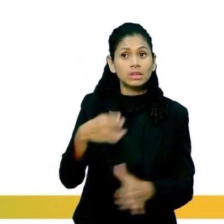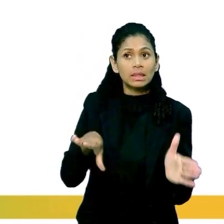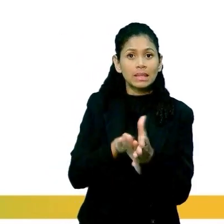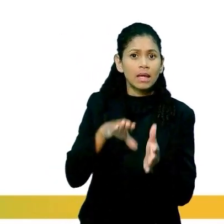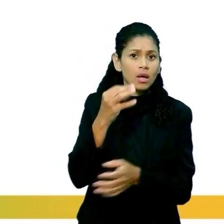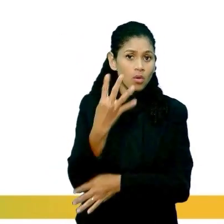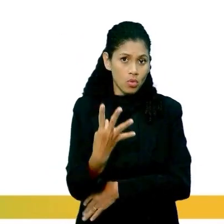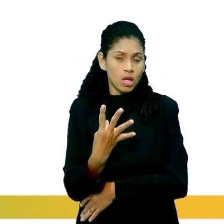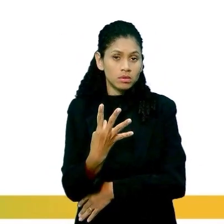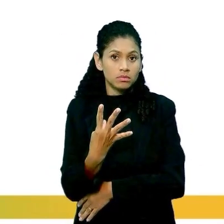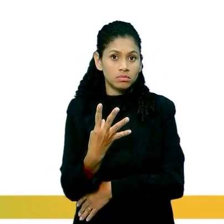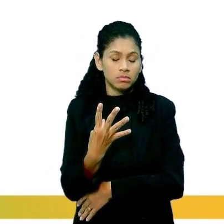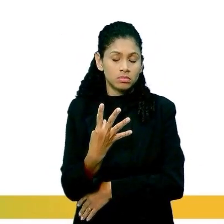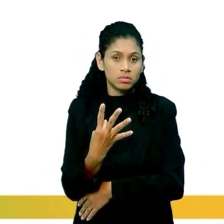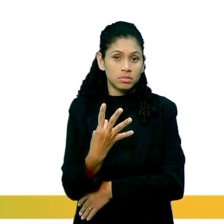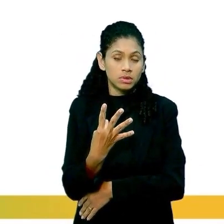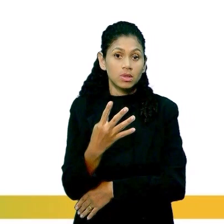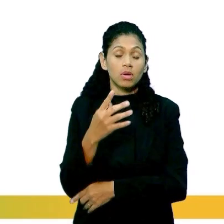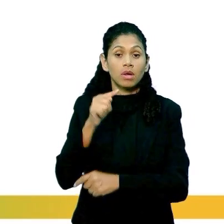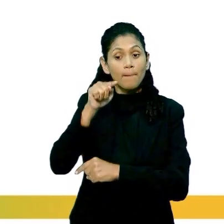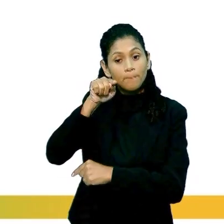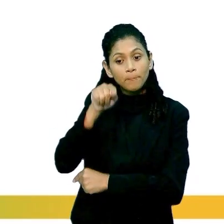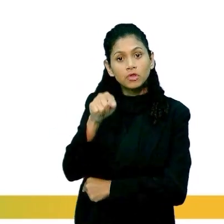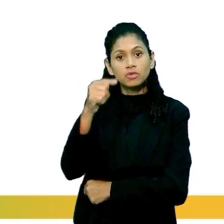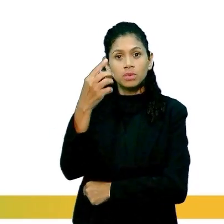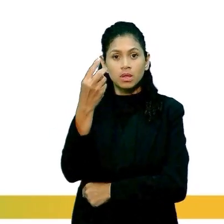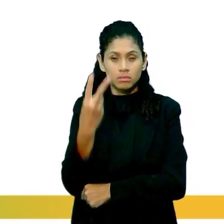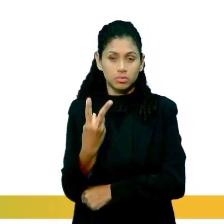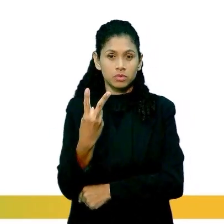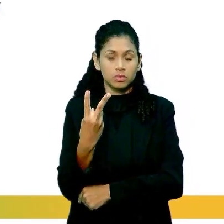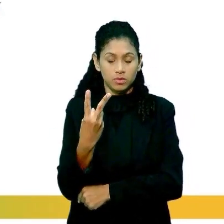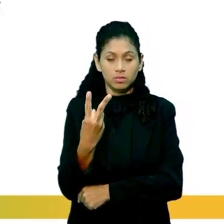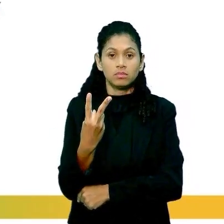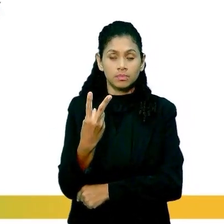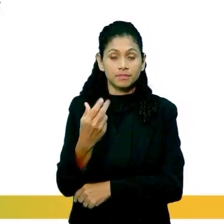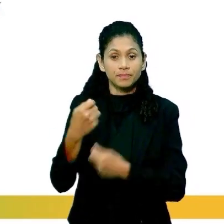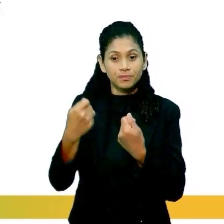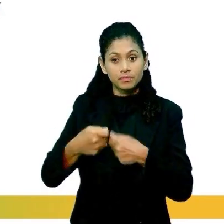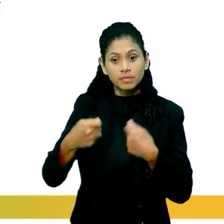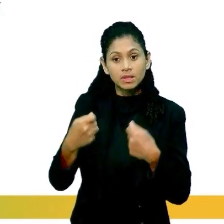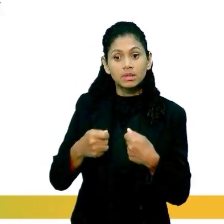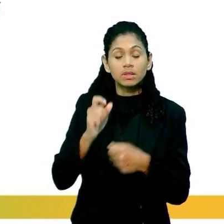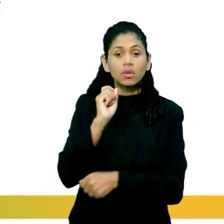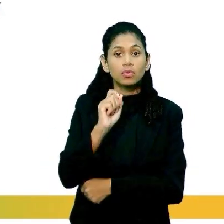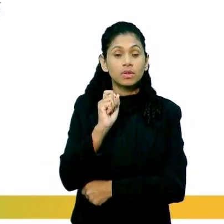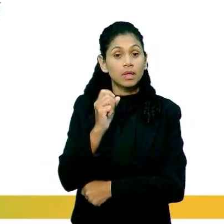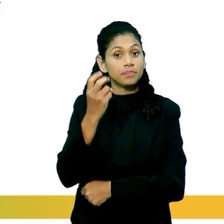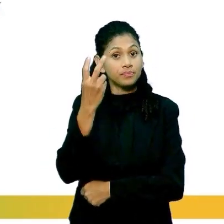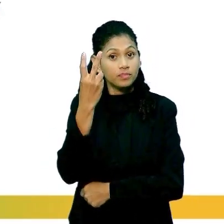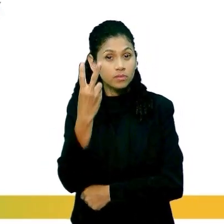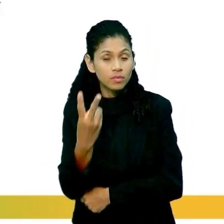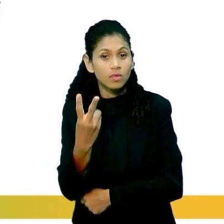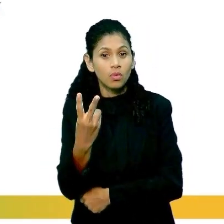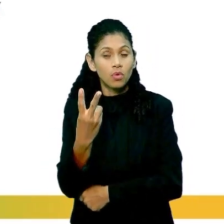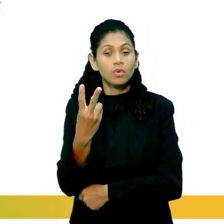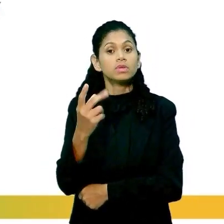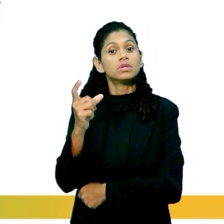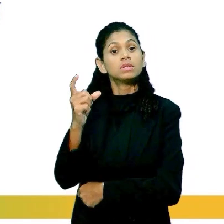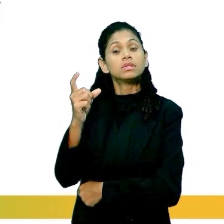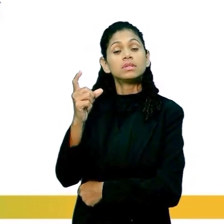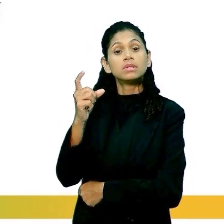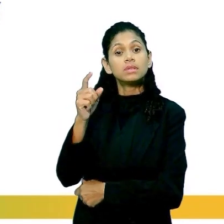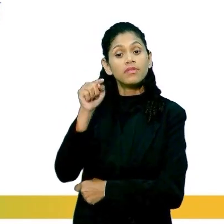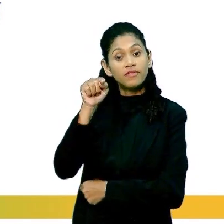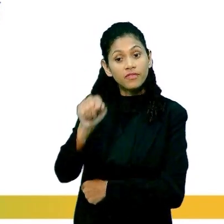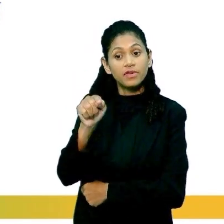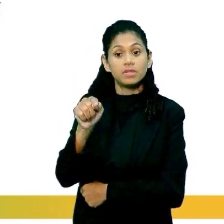está multiplicando por 2. Então se eu quero sintetizar 4 mols, significa dizer que eu vou precisar de 6